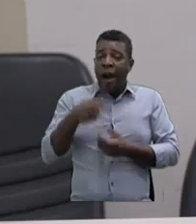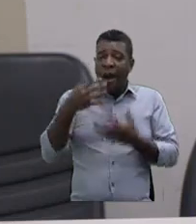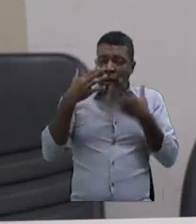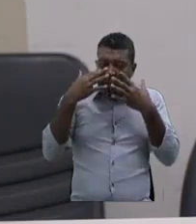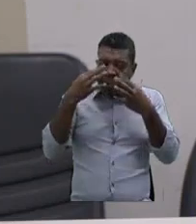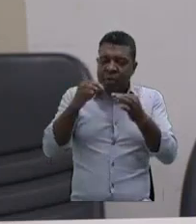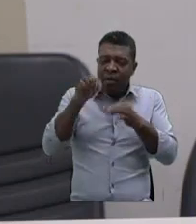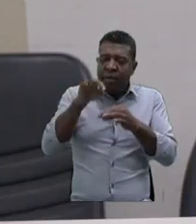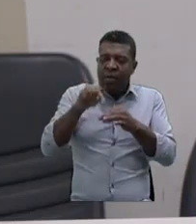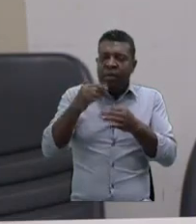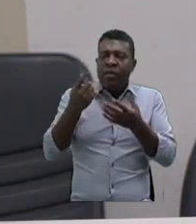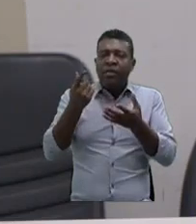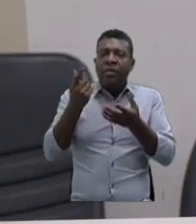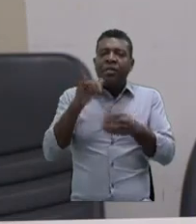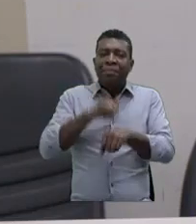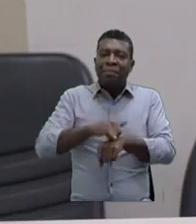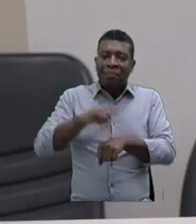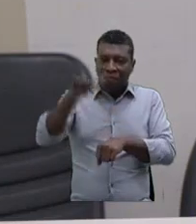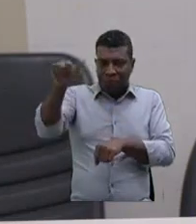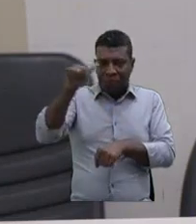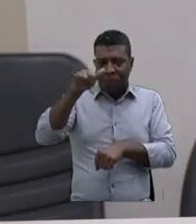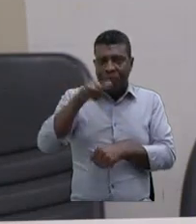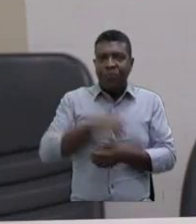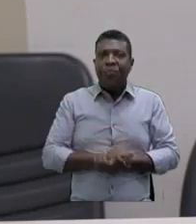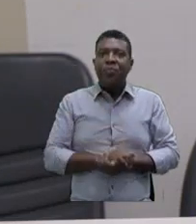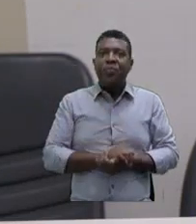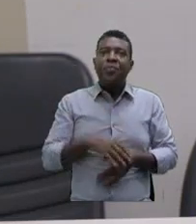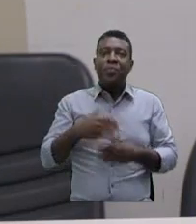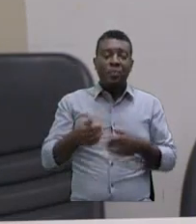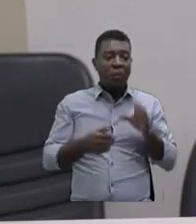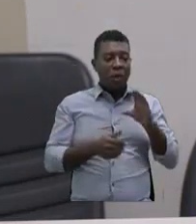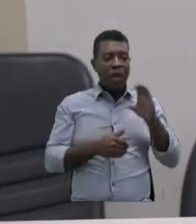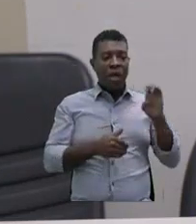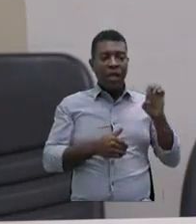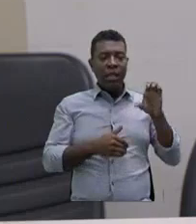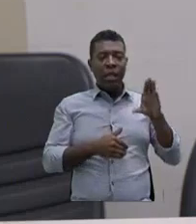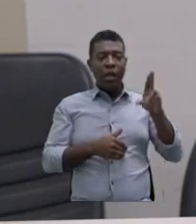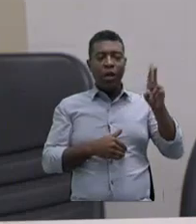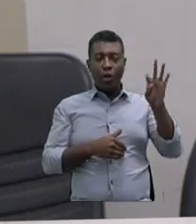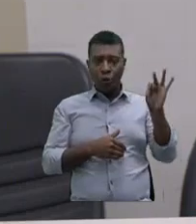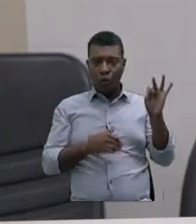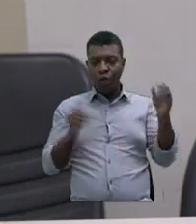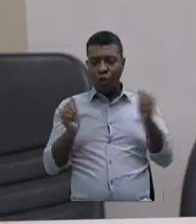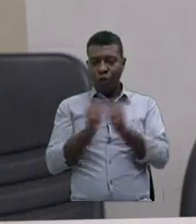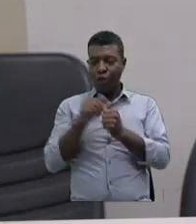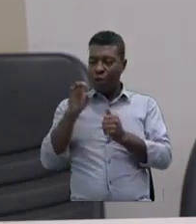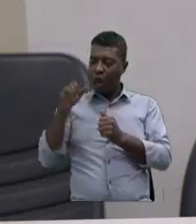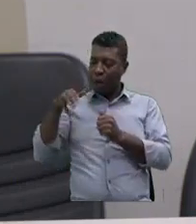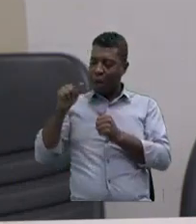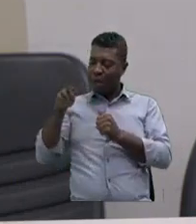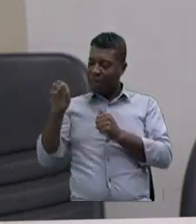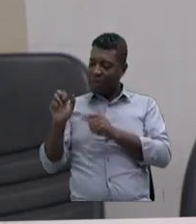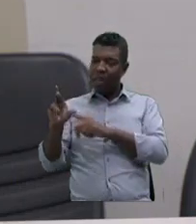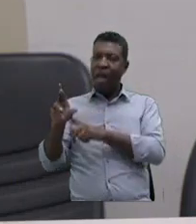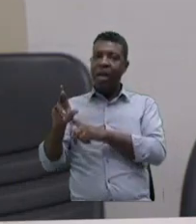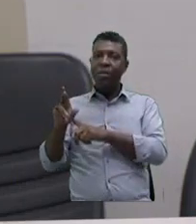acordo de cooperação entre a Secult e a Emater para a promoção do destino Minas, sobretudo pensando